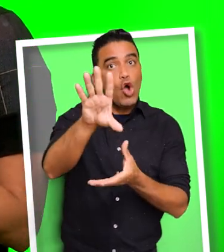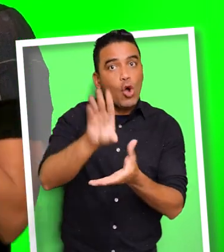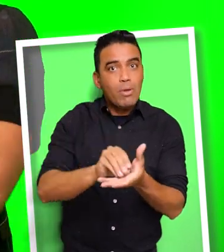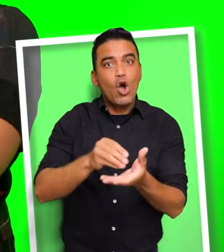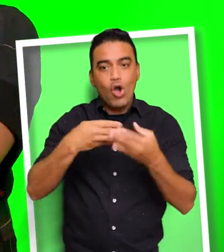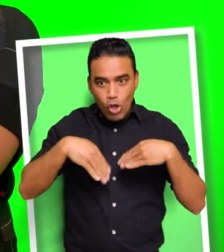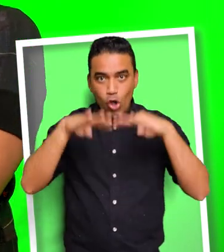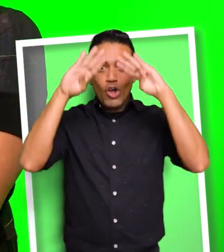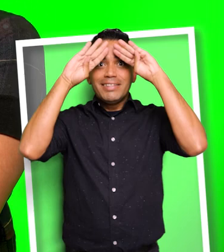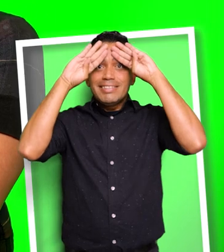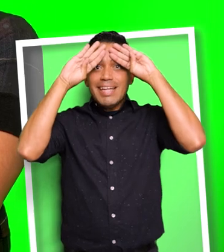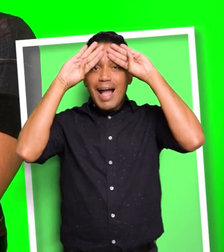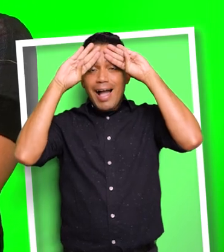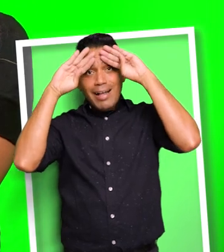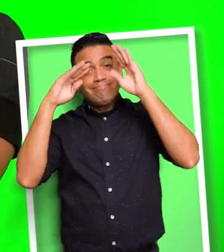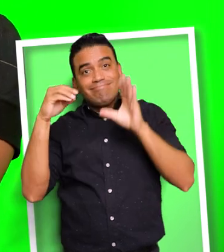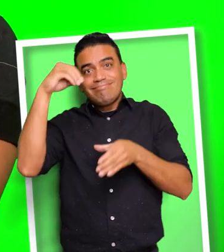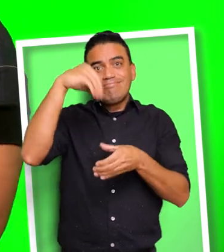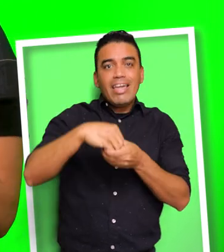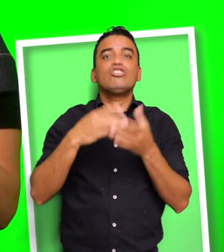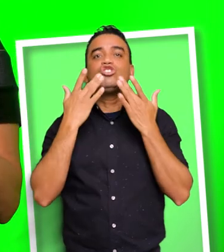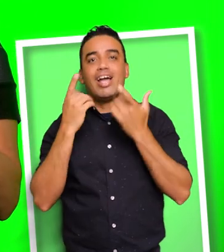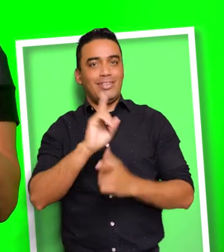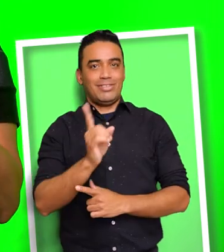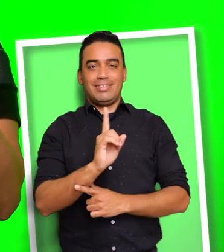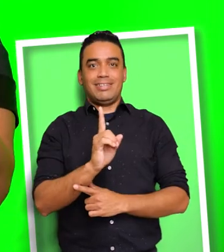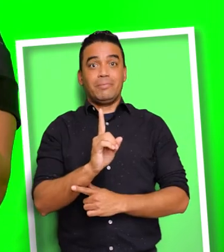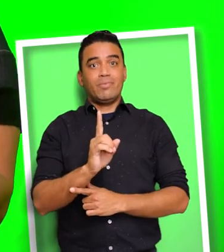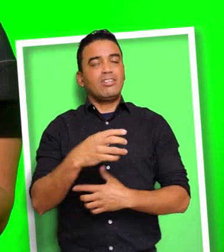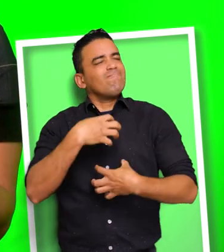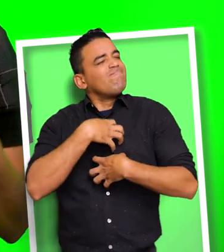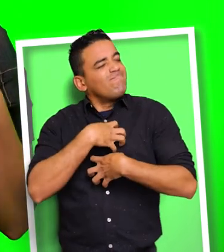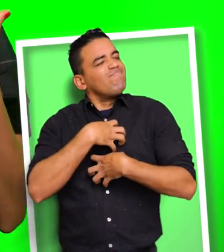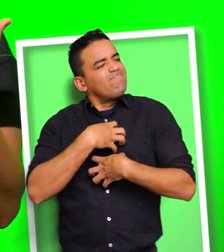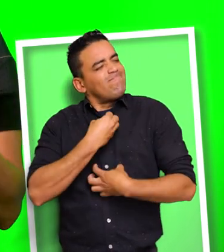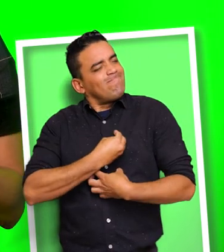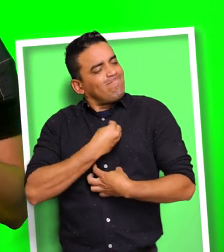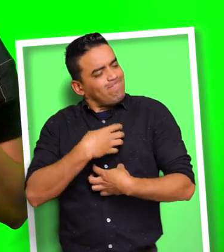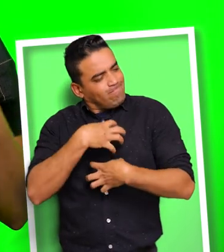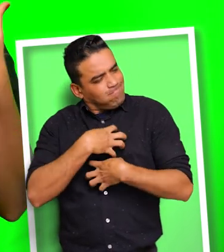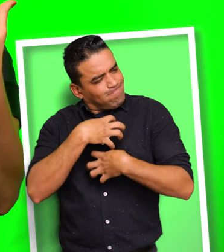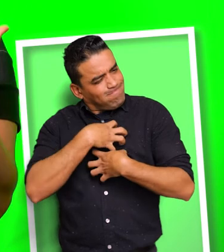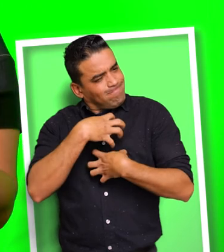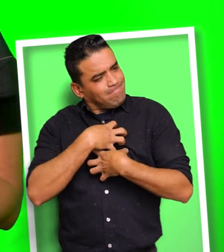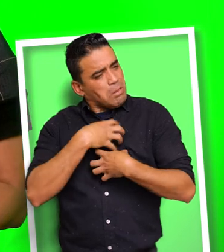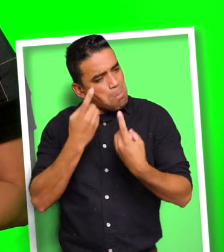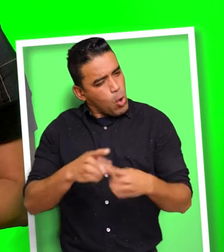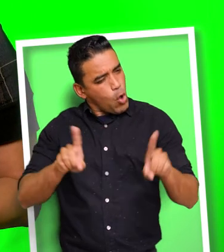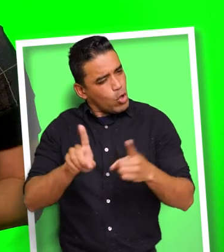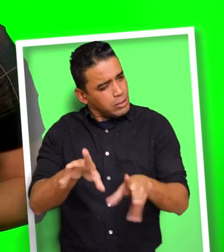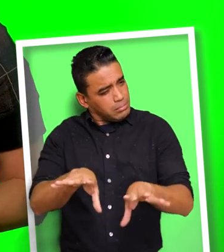orixás e trouxemos para dentro do espetáculo, muito pelo contrário. Vivenciamos essa corporeidade, essa